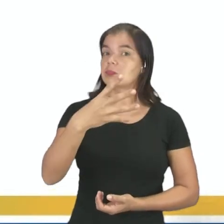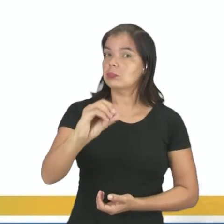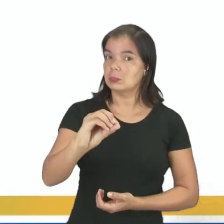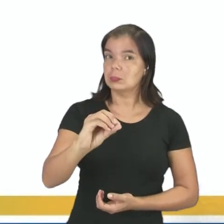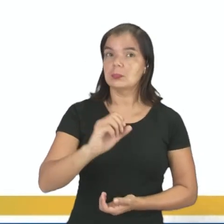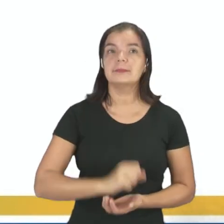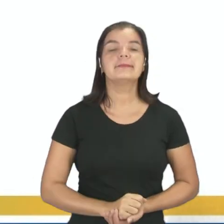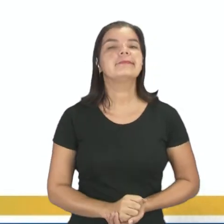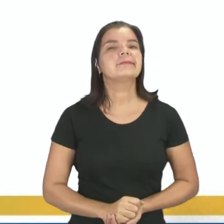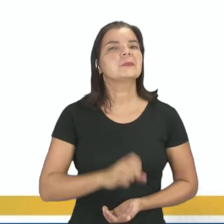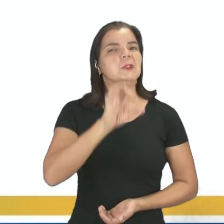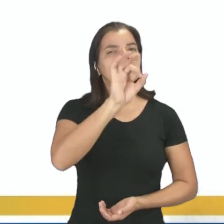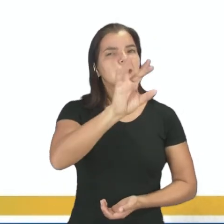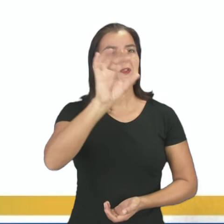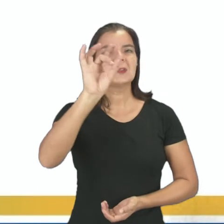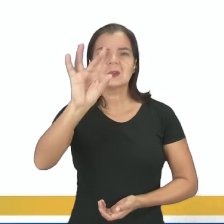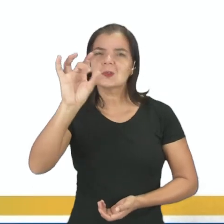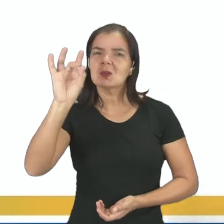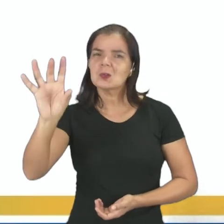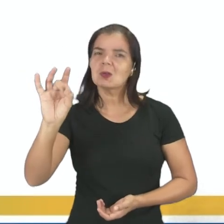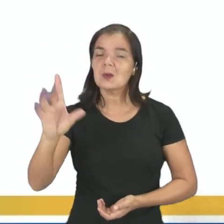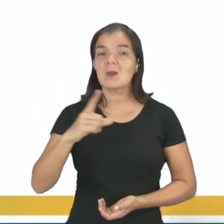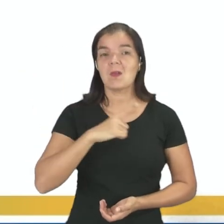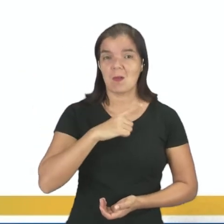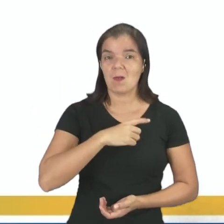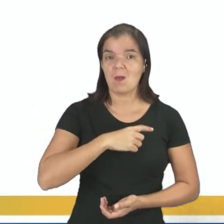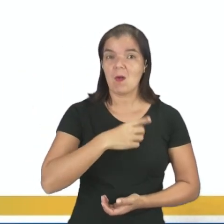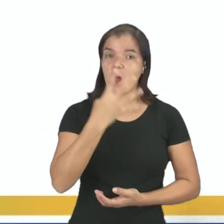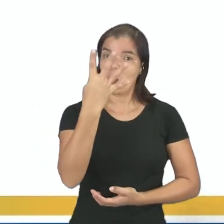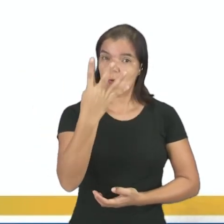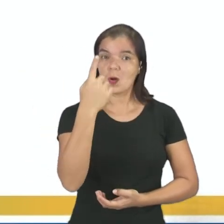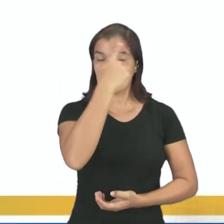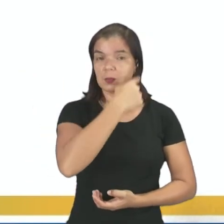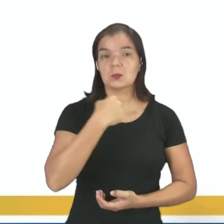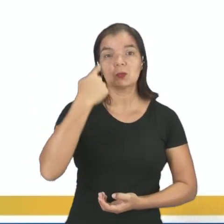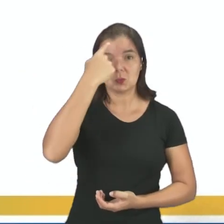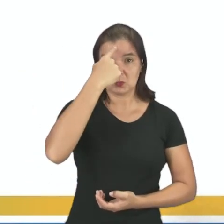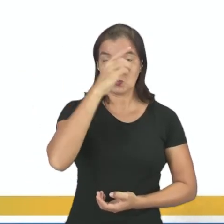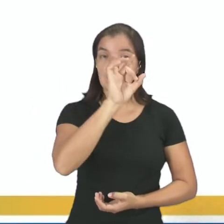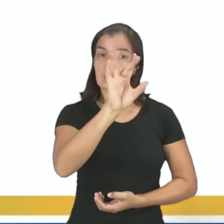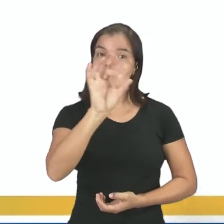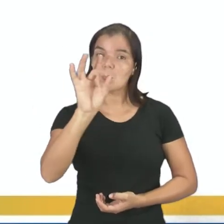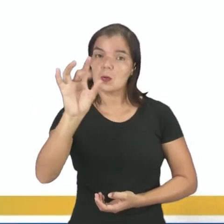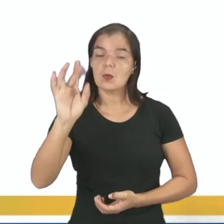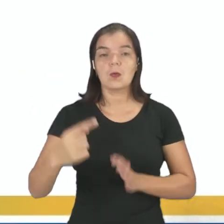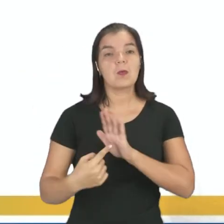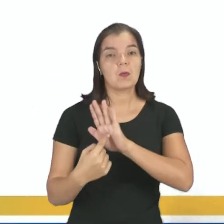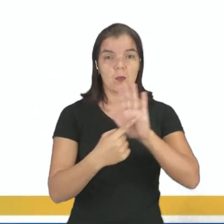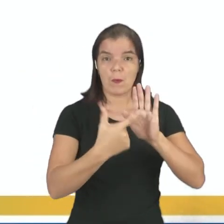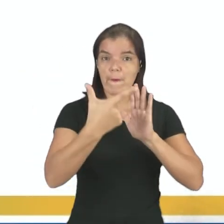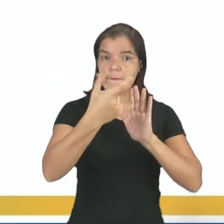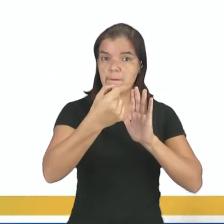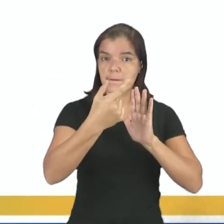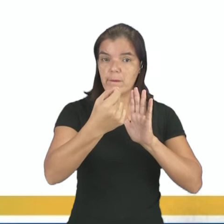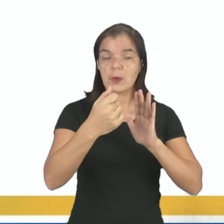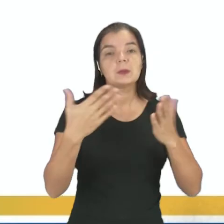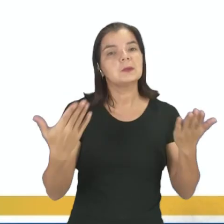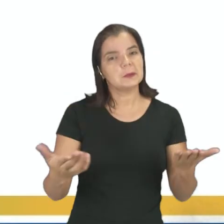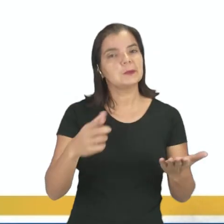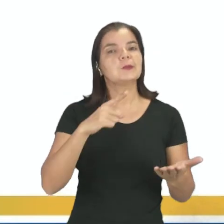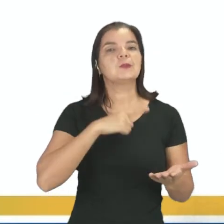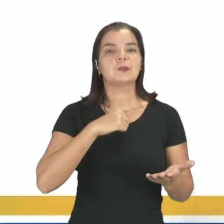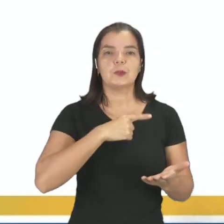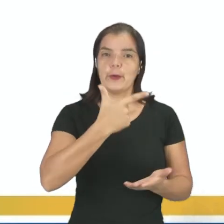40? Se cada roxinho que nós temos aqui são 4 roxinhos e cada roxinho representa 20, então